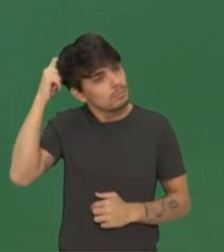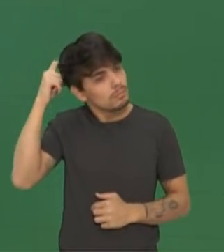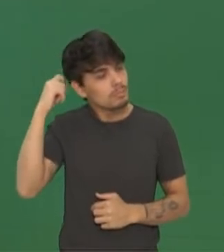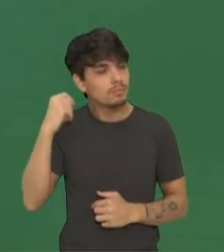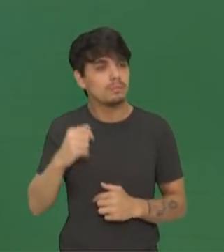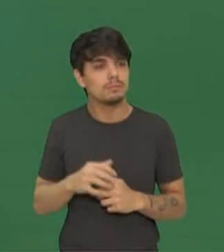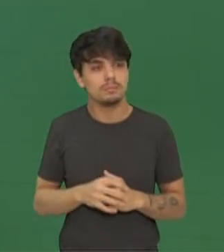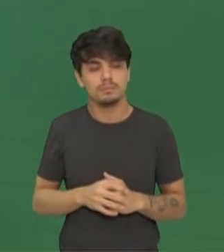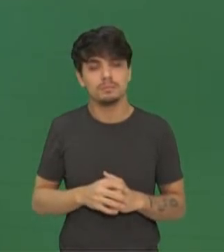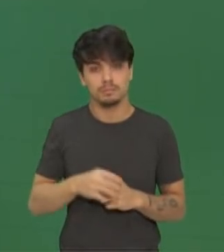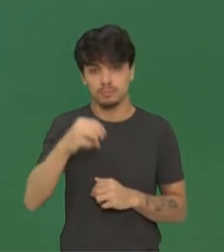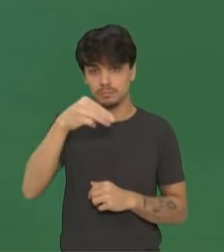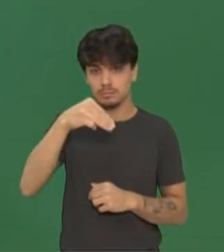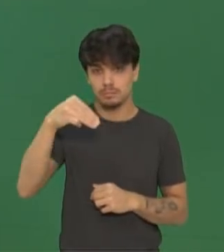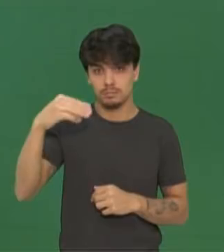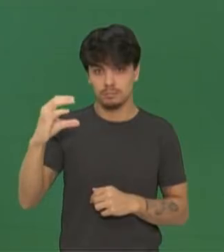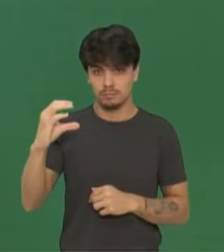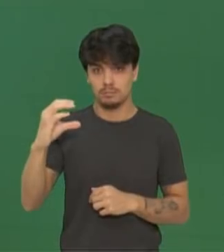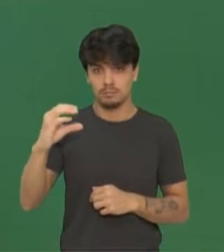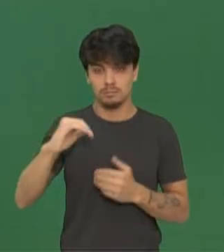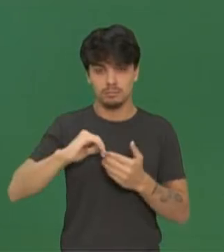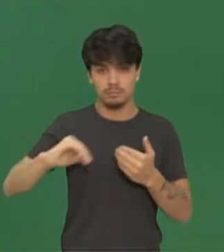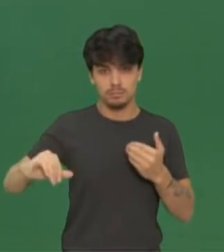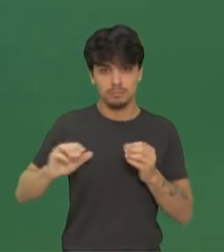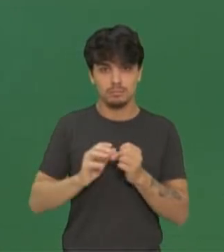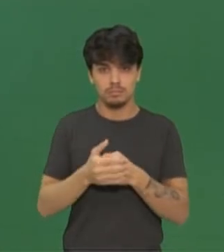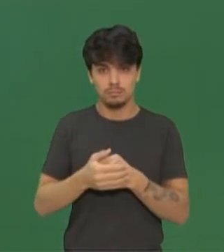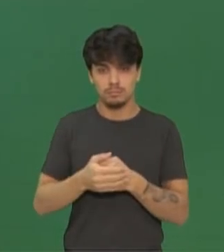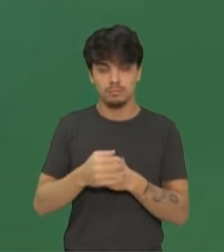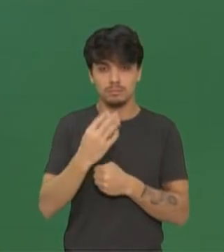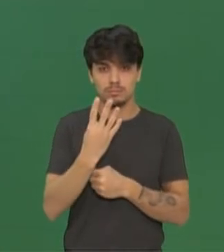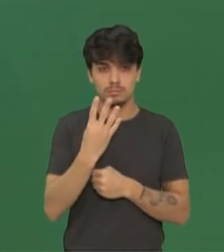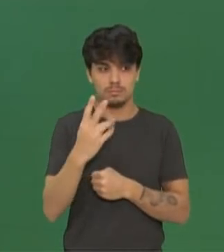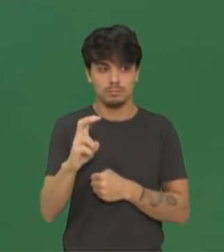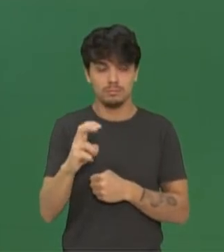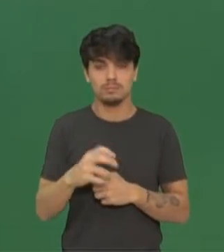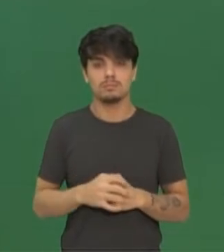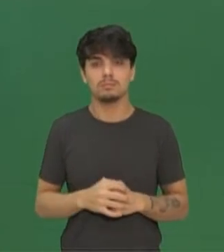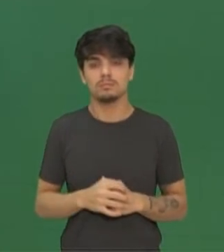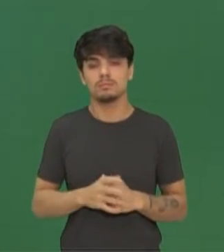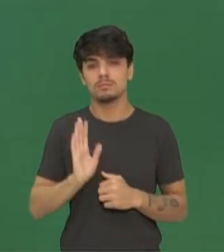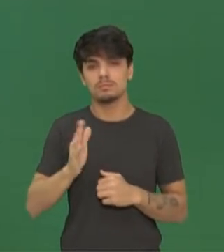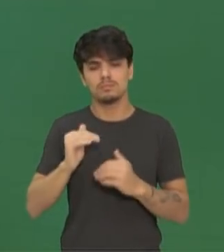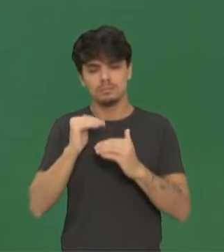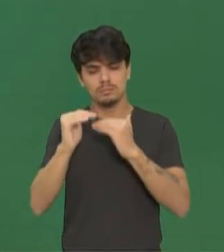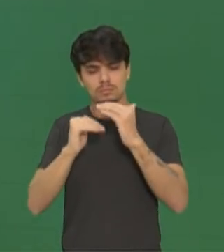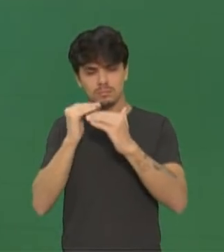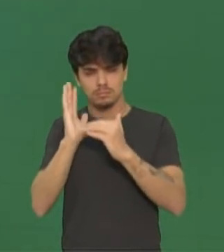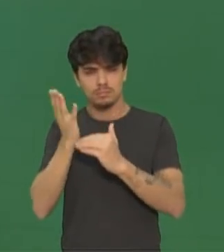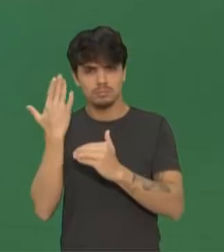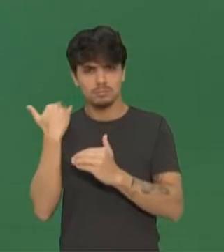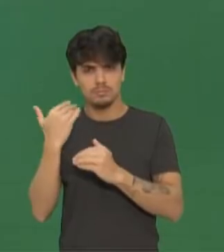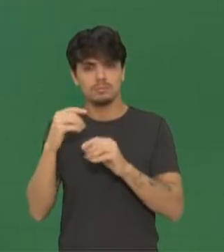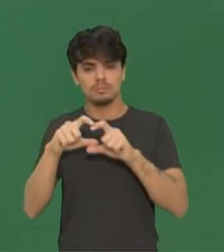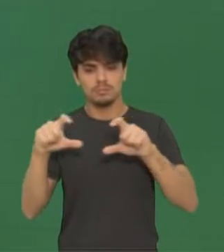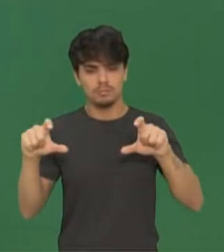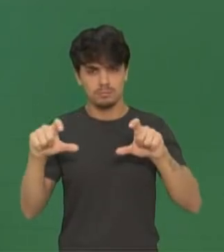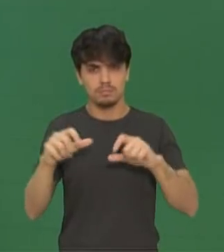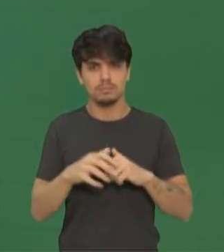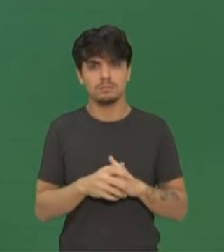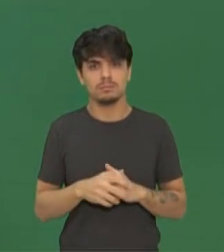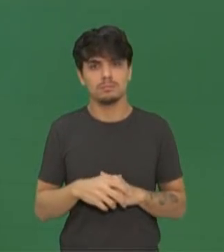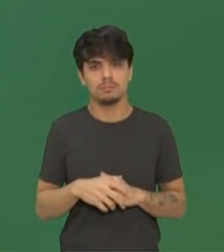Tirando o mínimo múltiplo comum, a gente já tirou, vai dar 45, é o que a gente desenvolveu lá na equação,